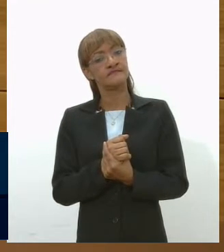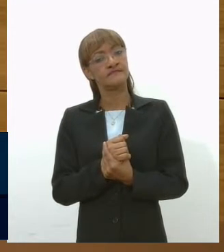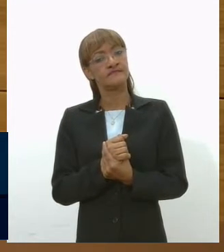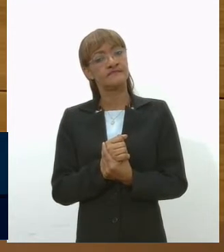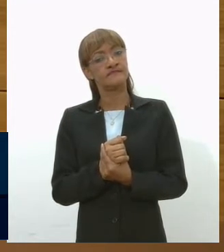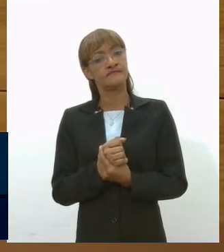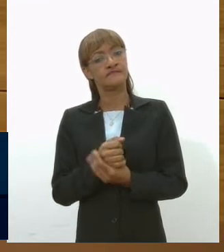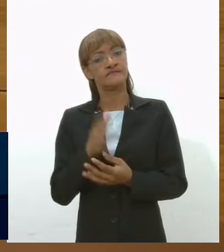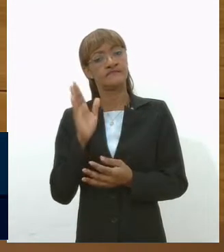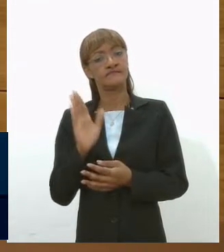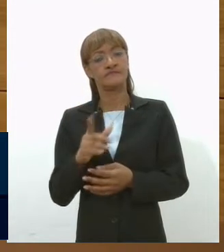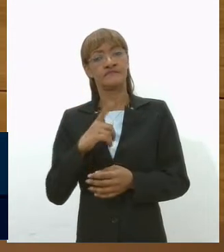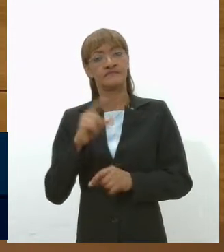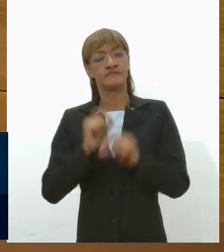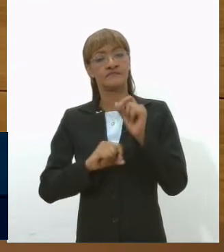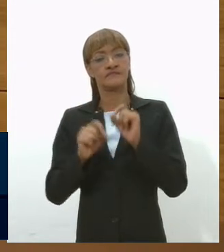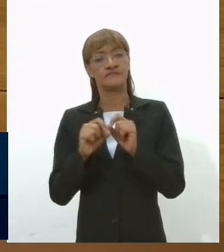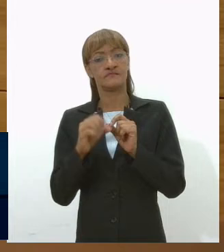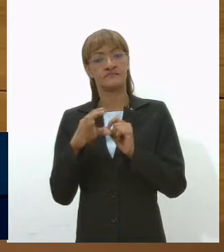Obras Públicas, a CEOP.